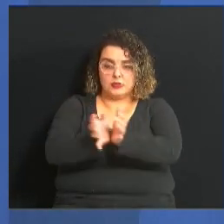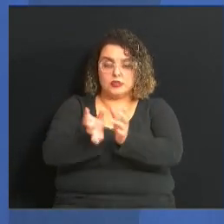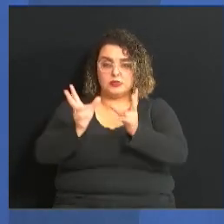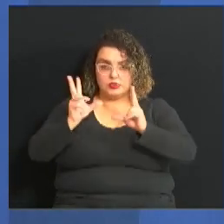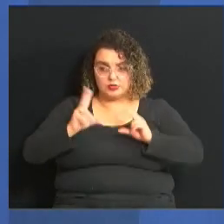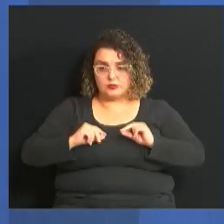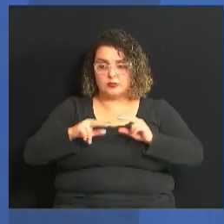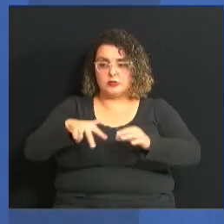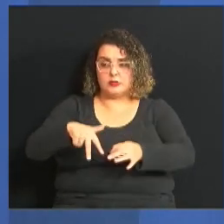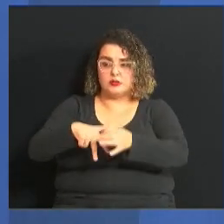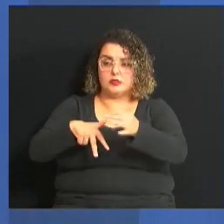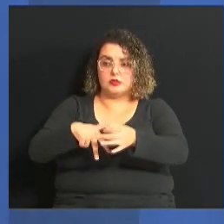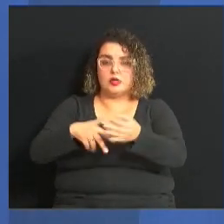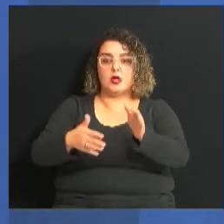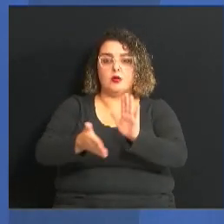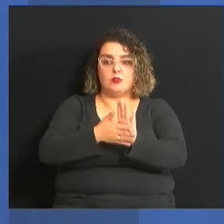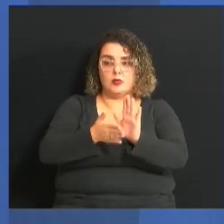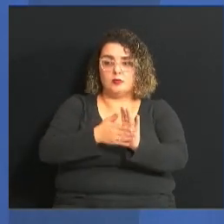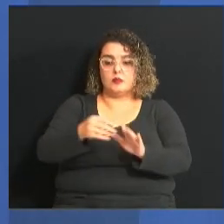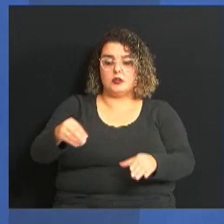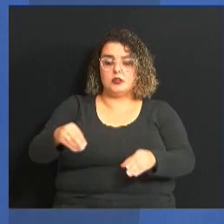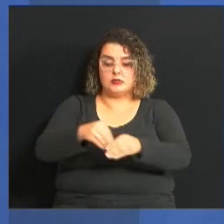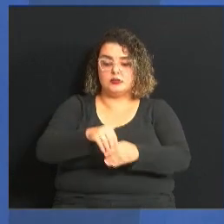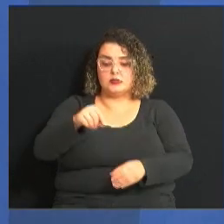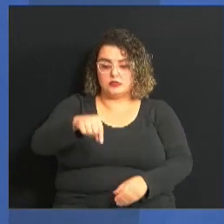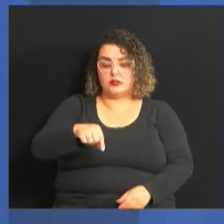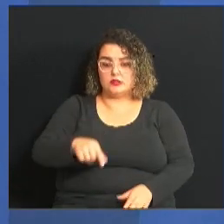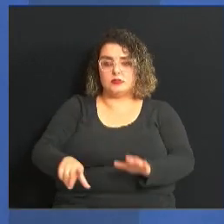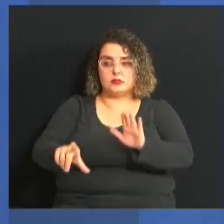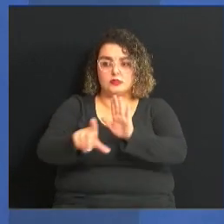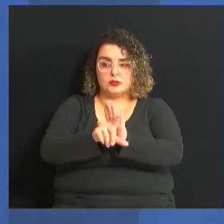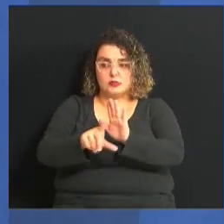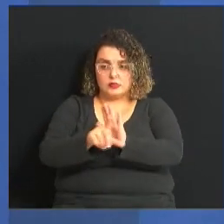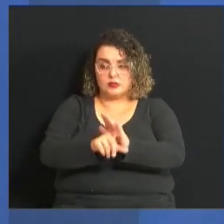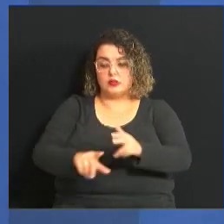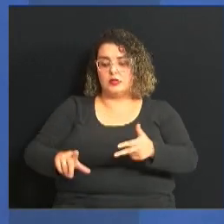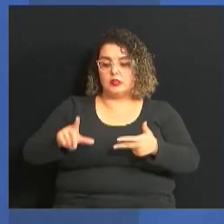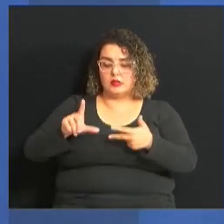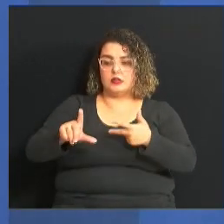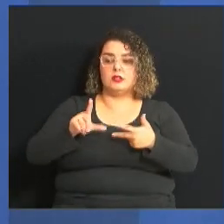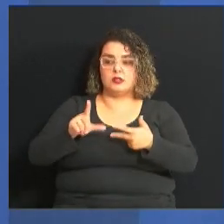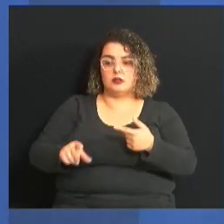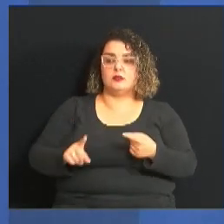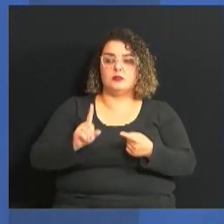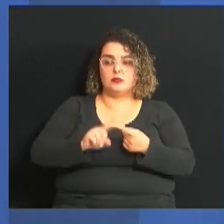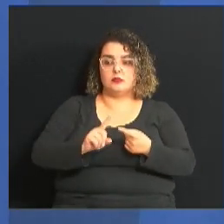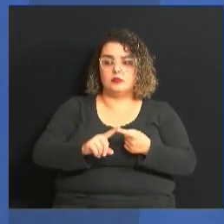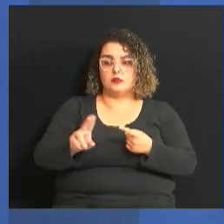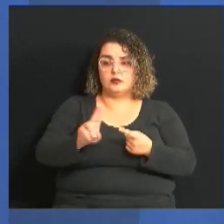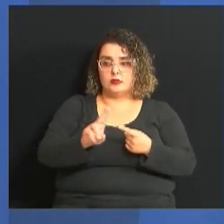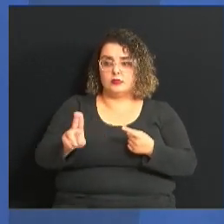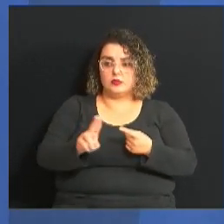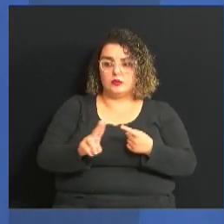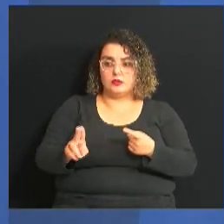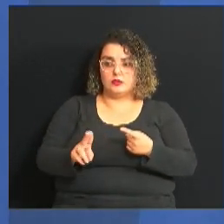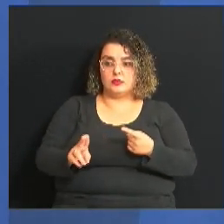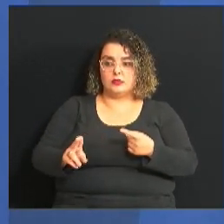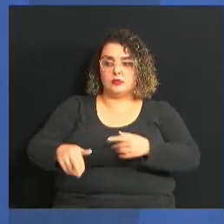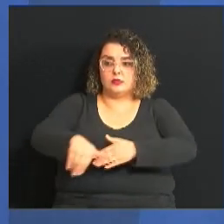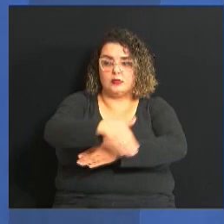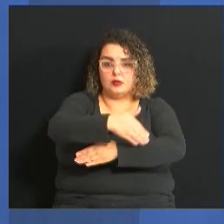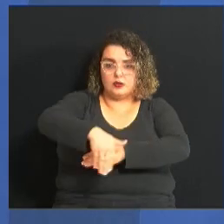sobre propostas que tramitam aqui no legislativo relacionadas a denominação de próprios vias e logradouros